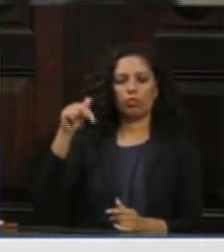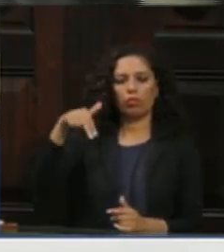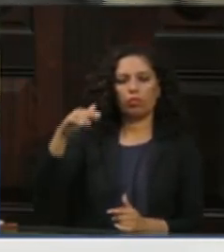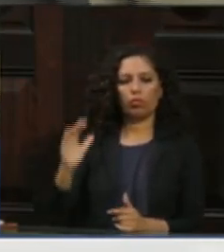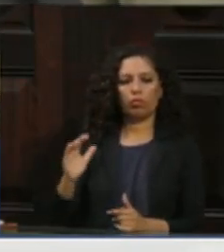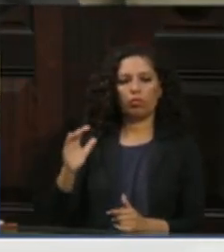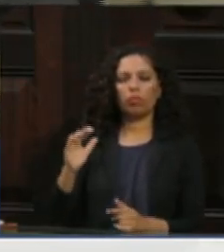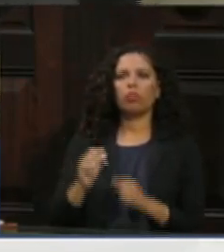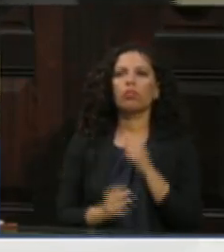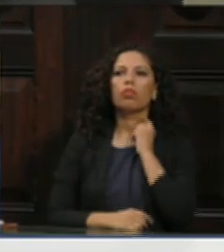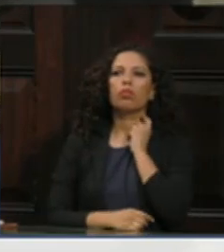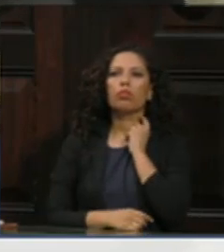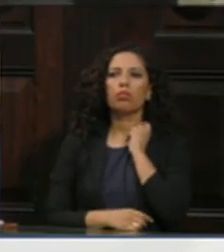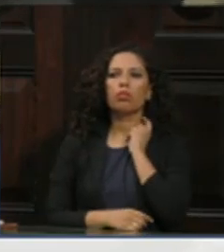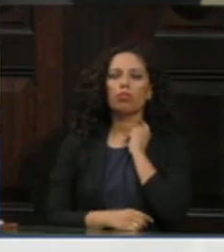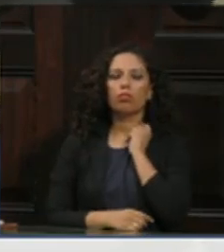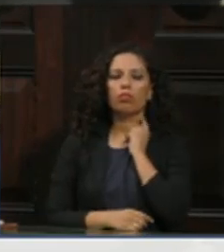Acolhi a emenda.